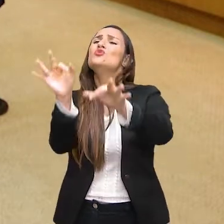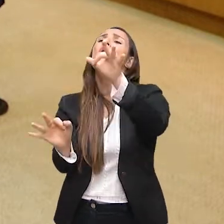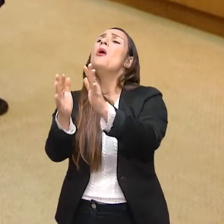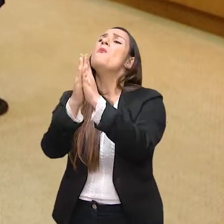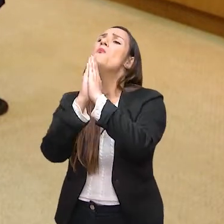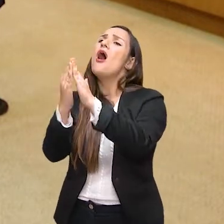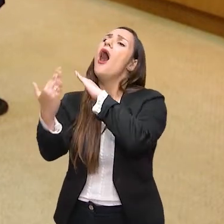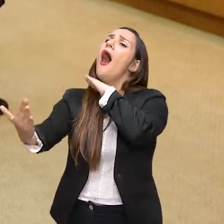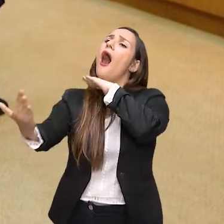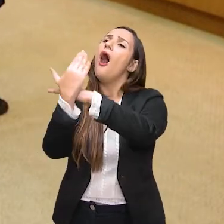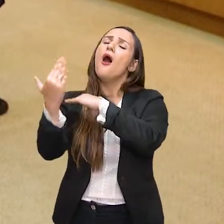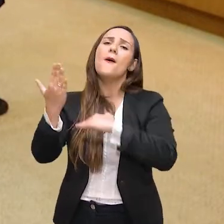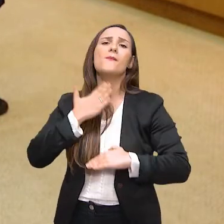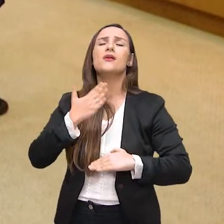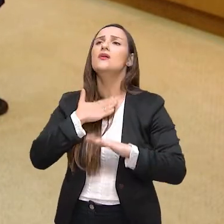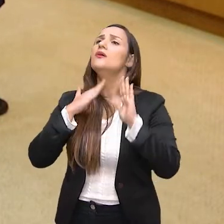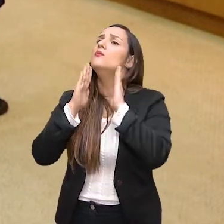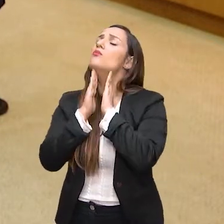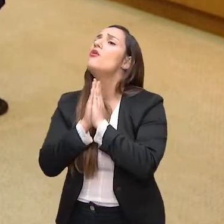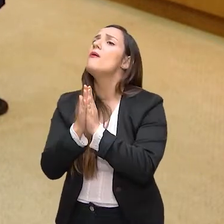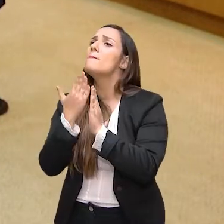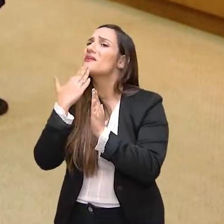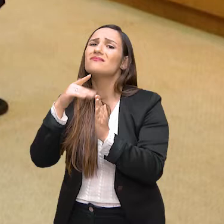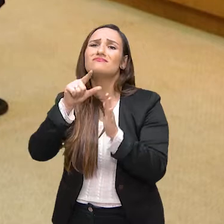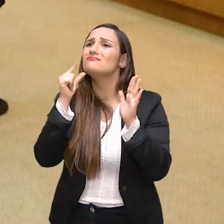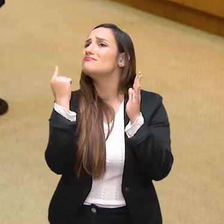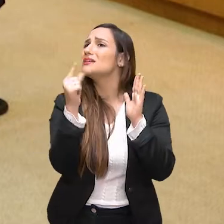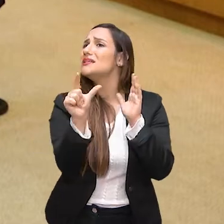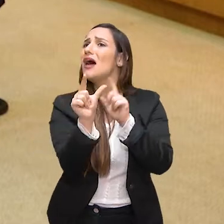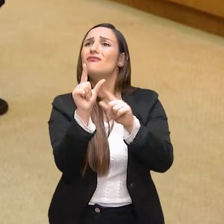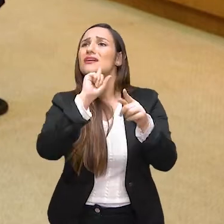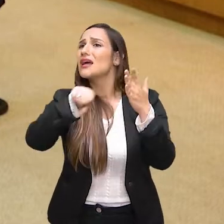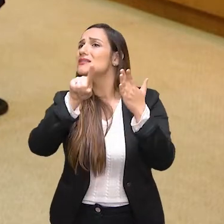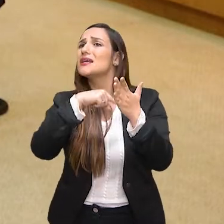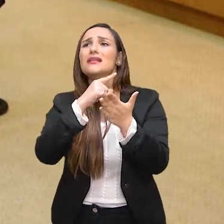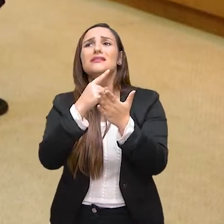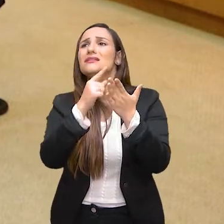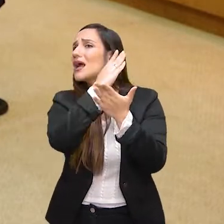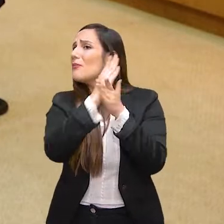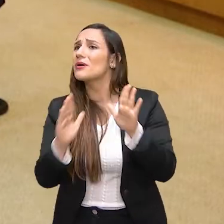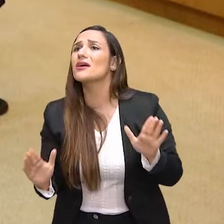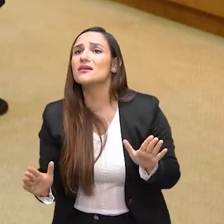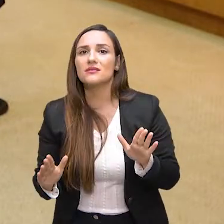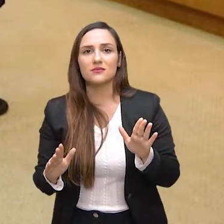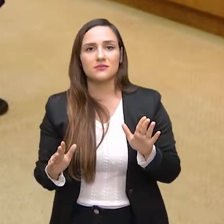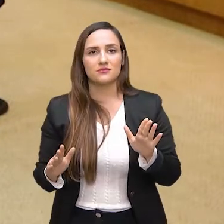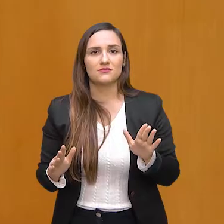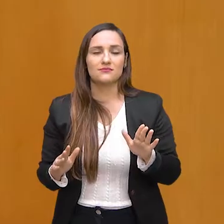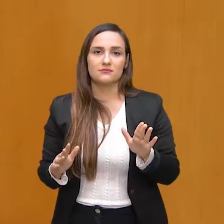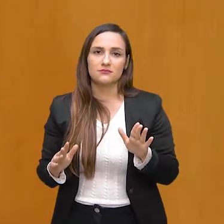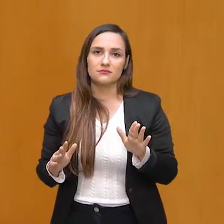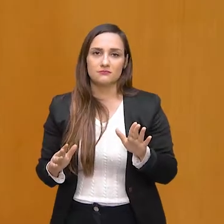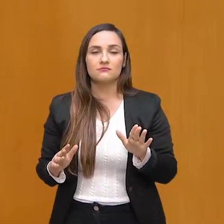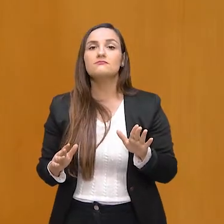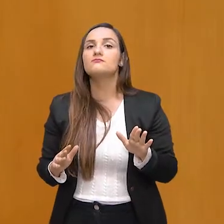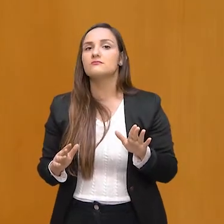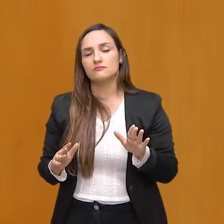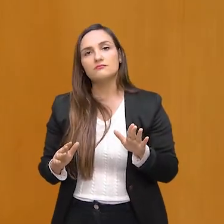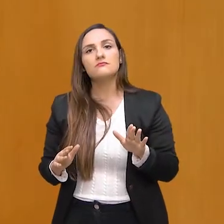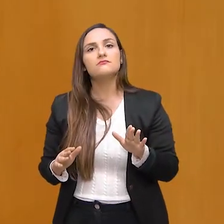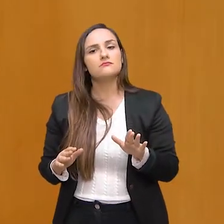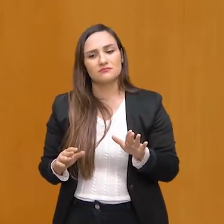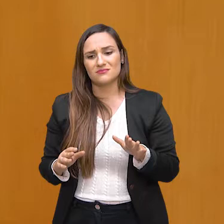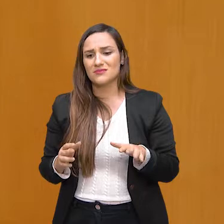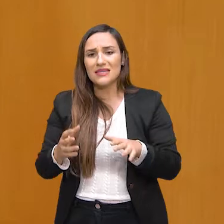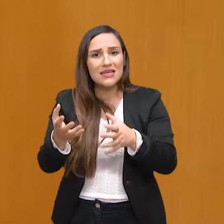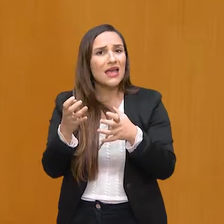tendo, por exemplo, a sua imagem destruída, ela pode procurar o judiciário para que essa ofensa cesse, né?